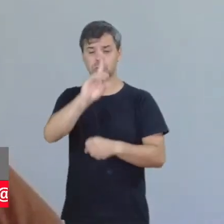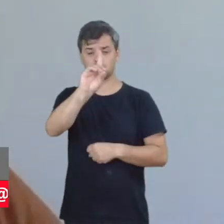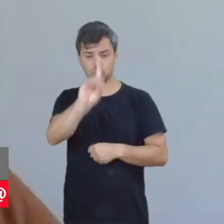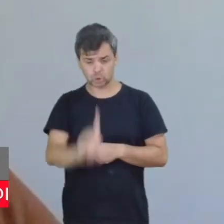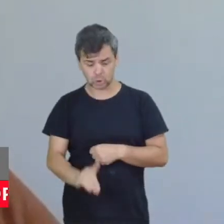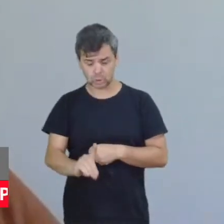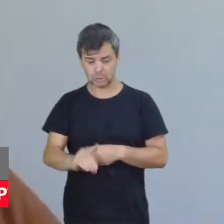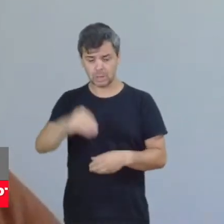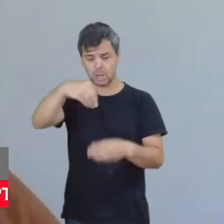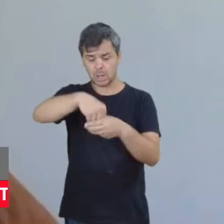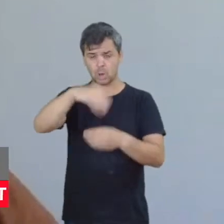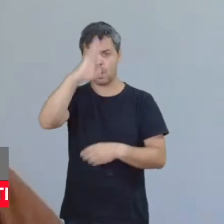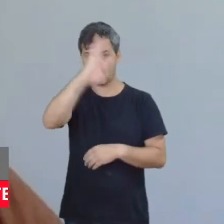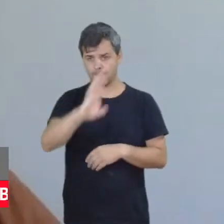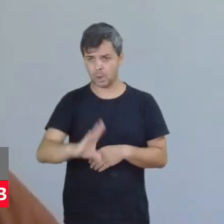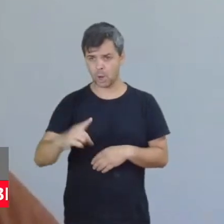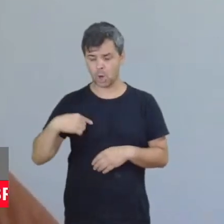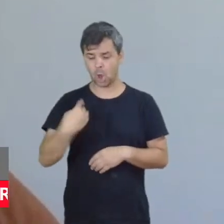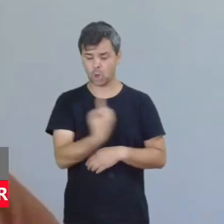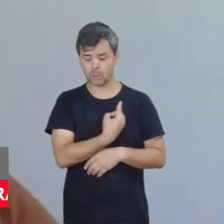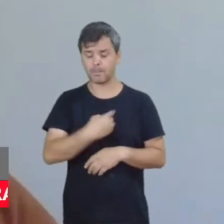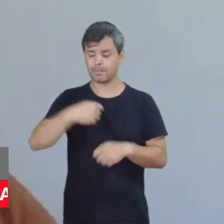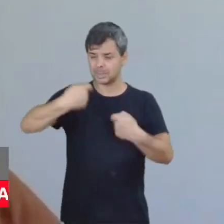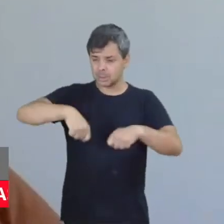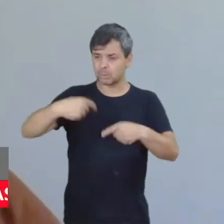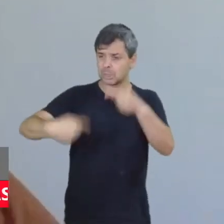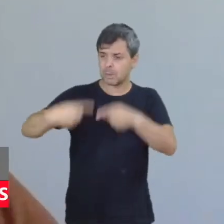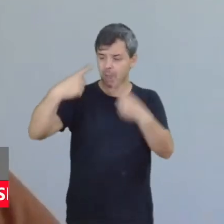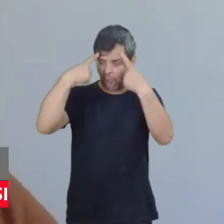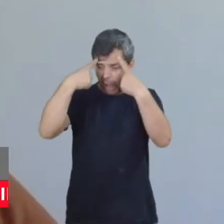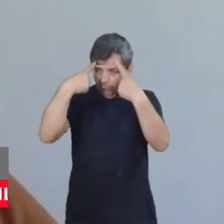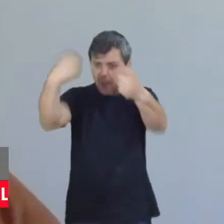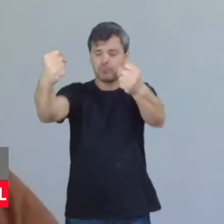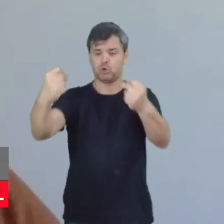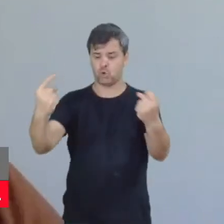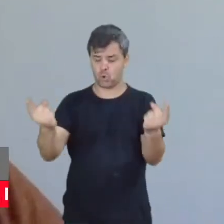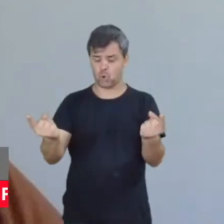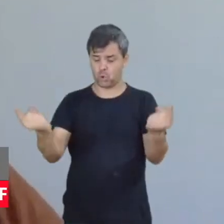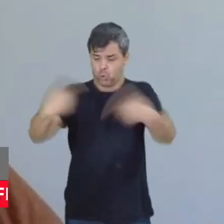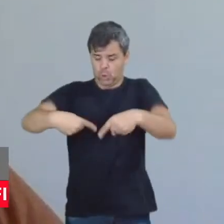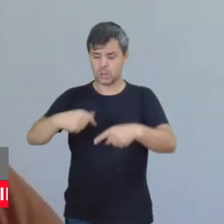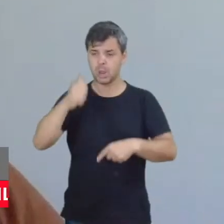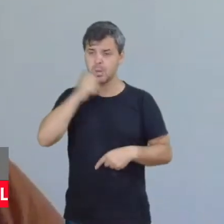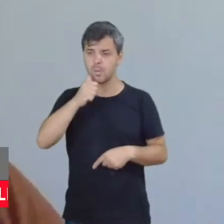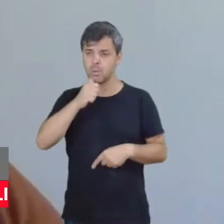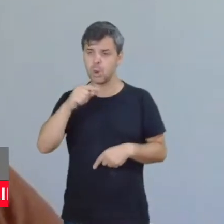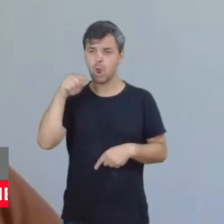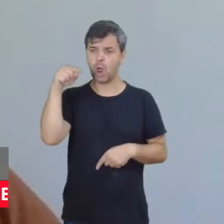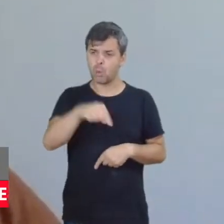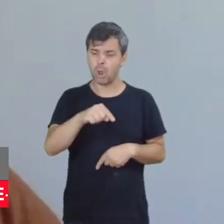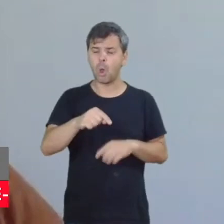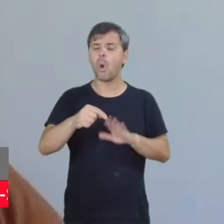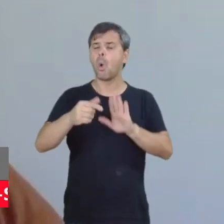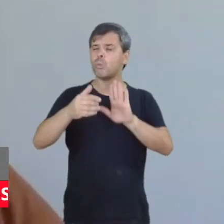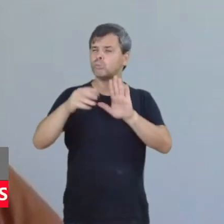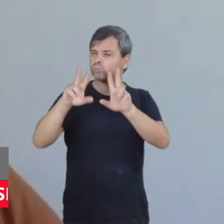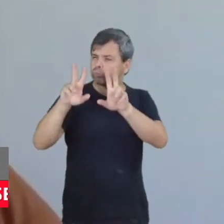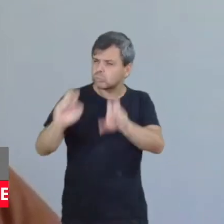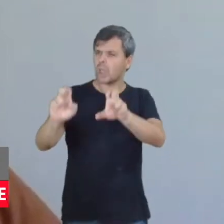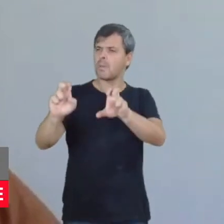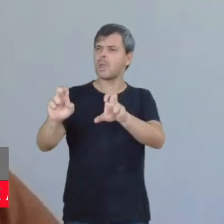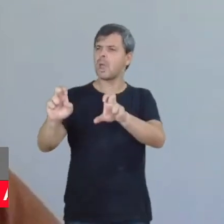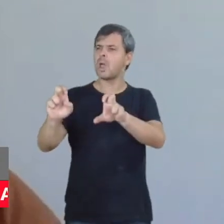no nosso país. Nós temos que debater a violência contra a mulher e tornar isso também uma pauta municipal